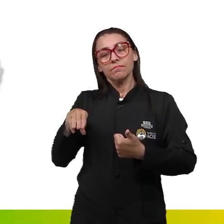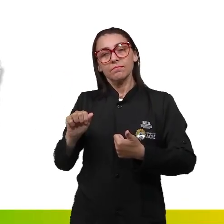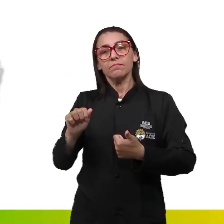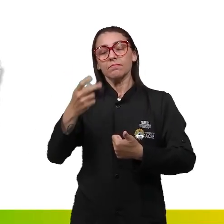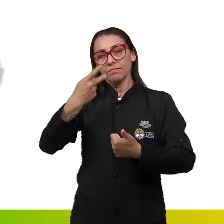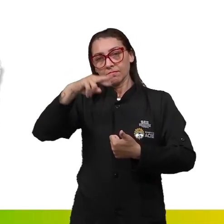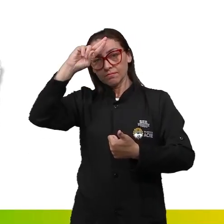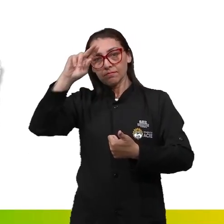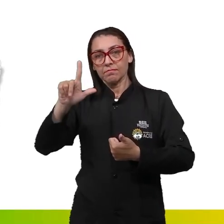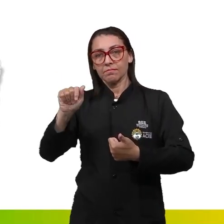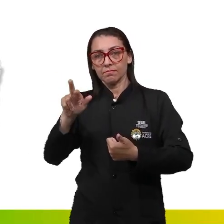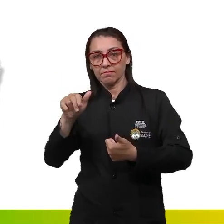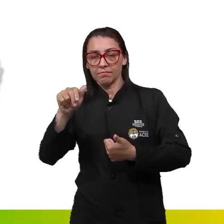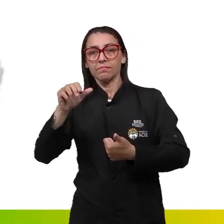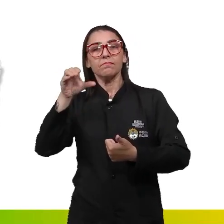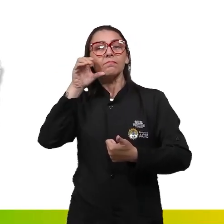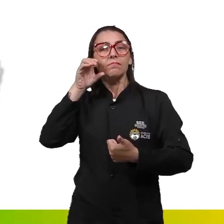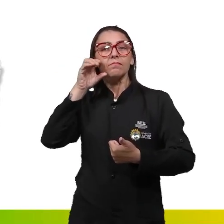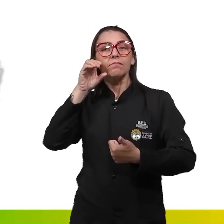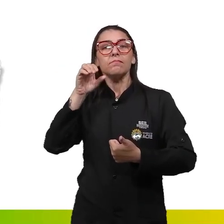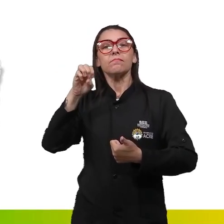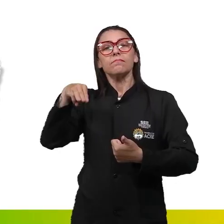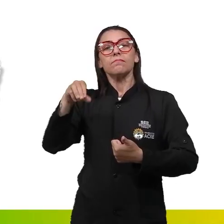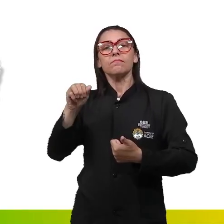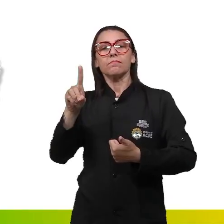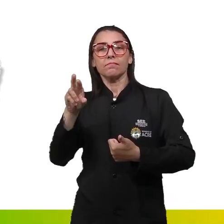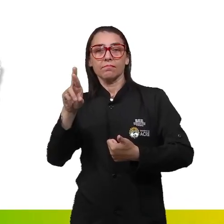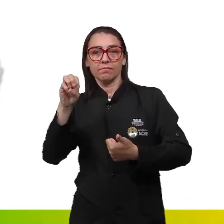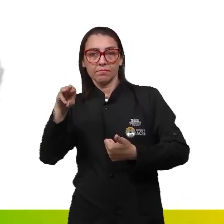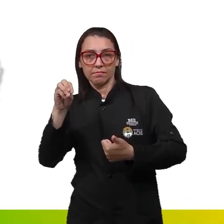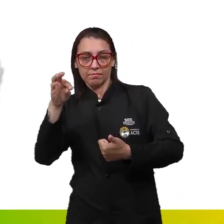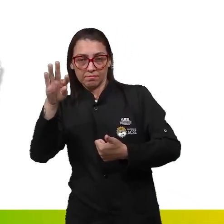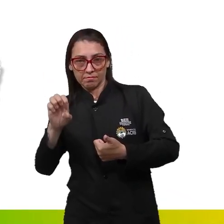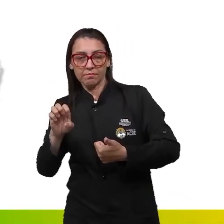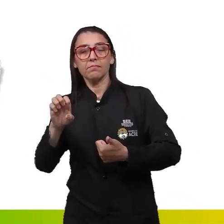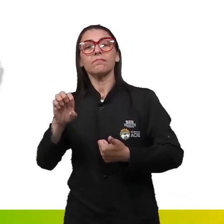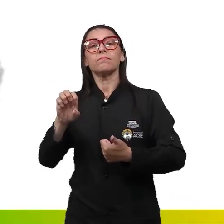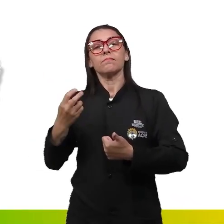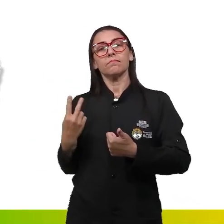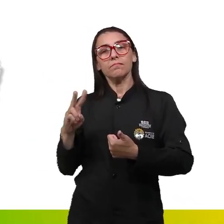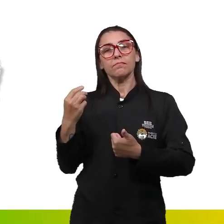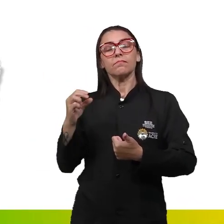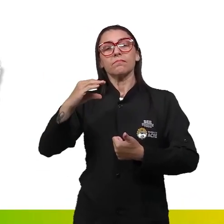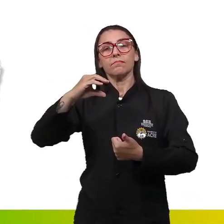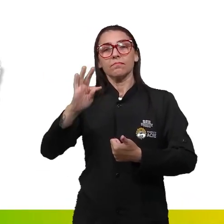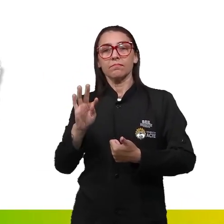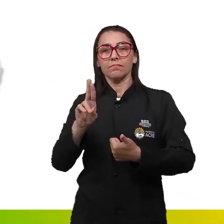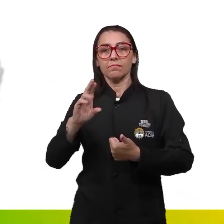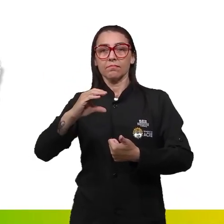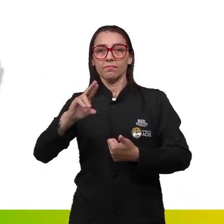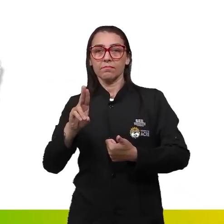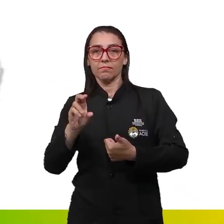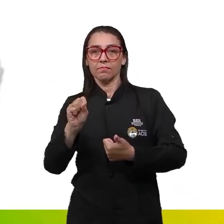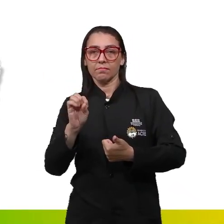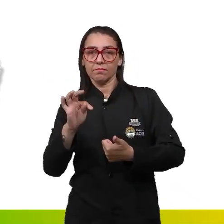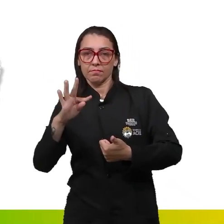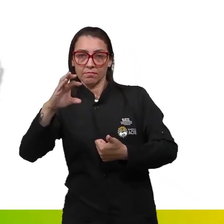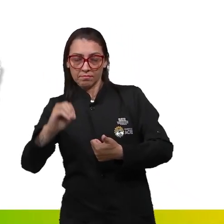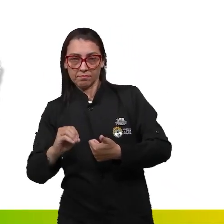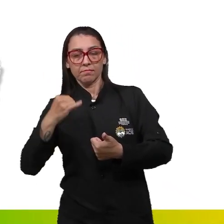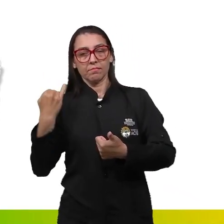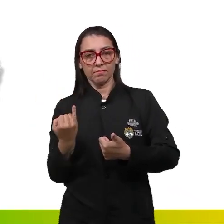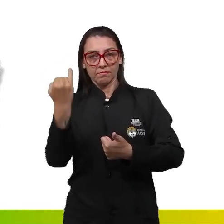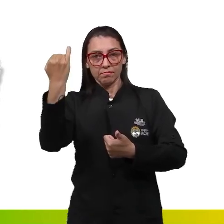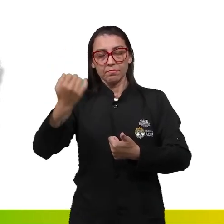lenda Lari-Lari, Colômbia a lenda La Madre Monte e Venezuela com a lenda de Tucuzito. E uma coisa importante de se falar